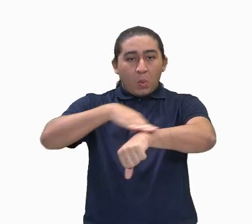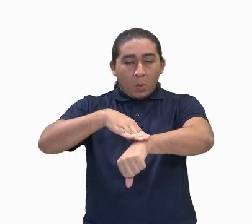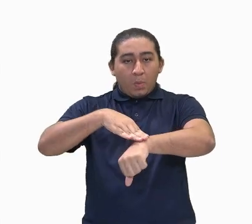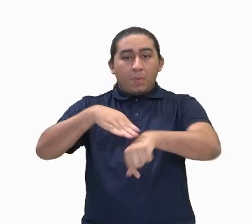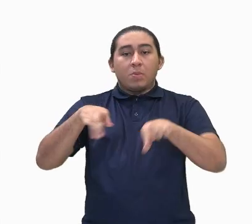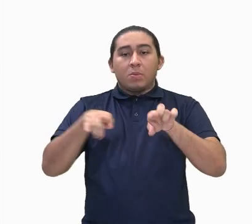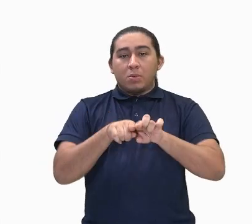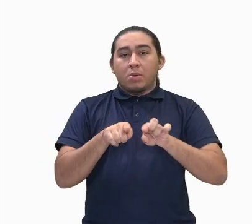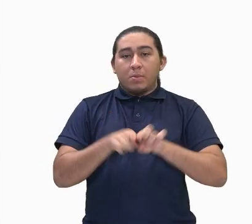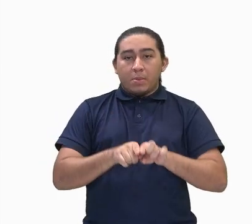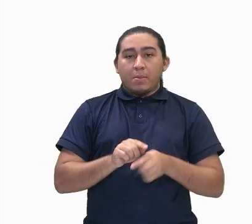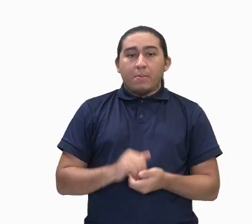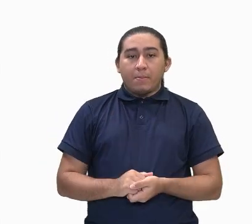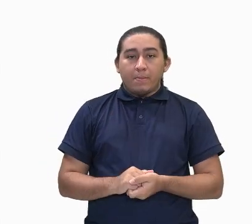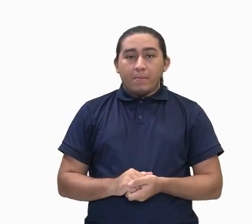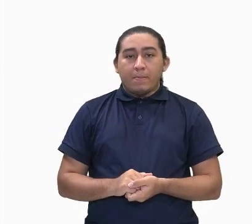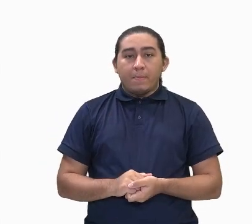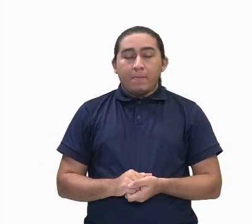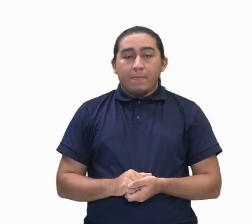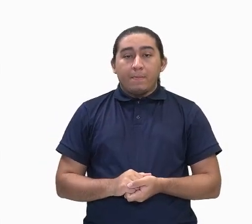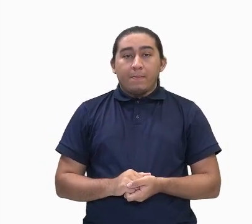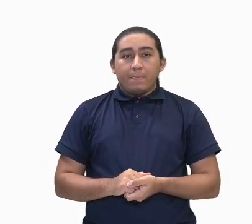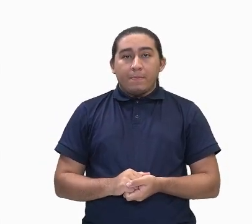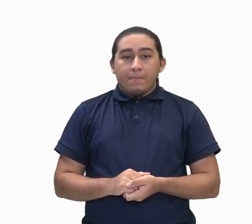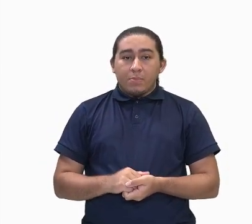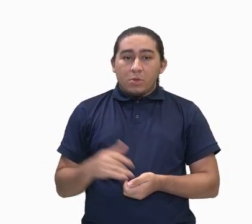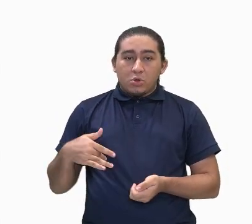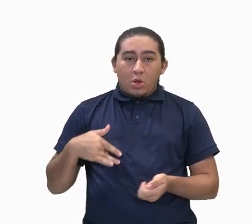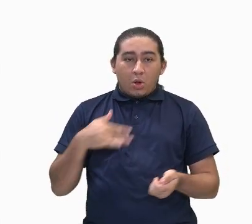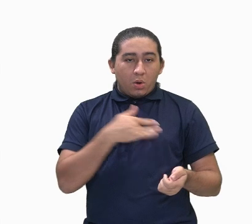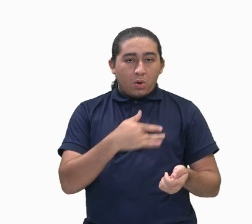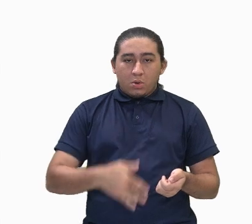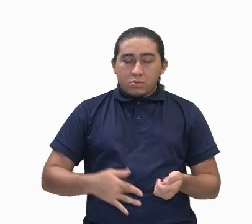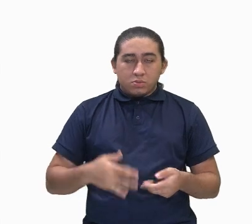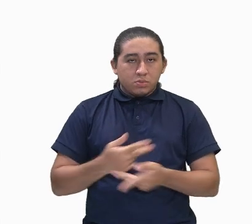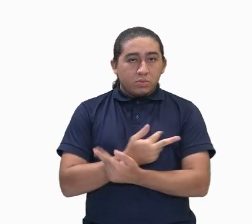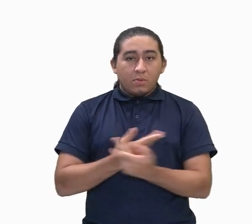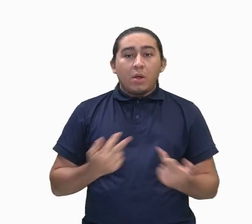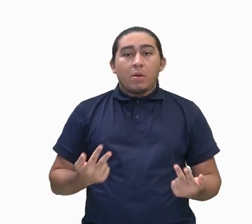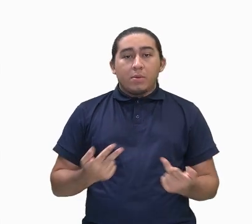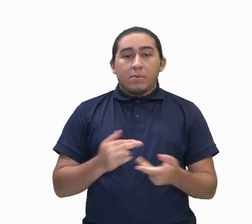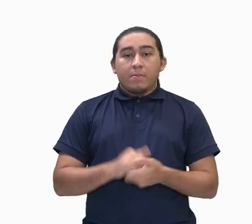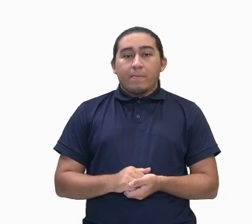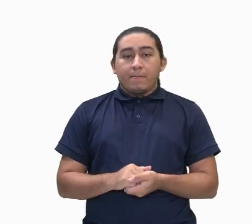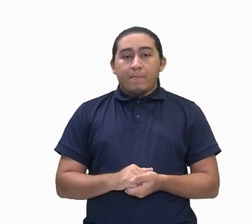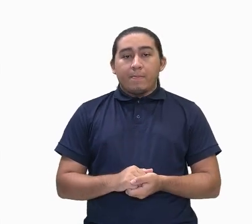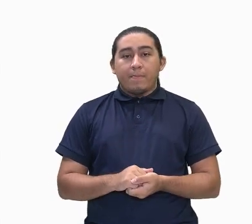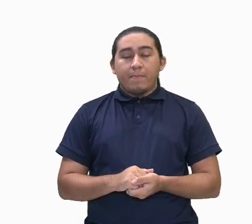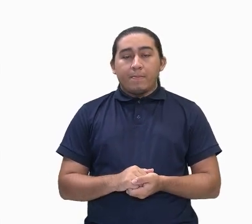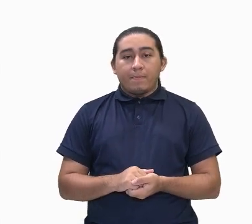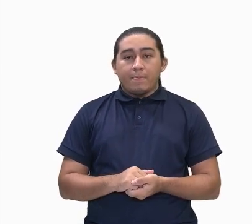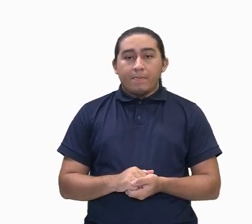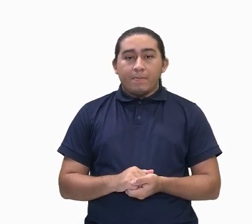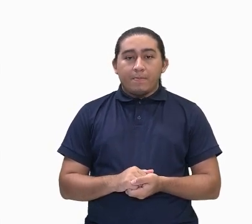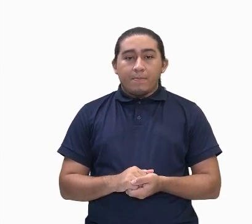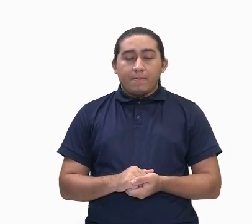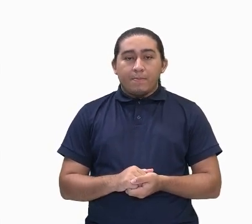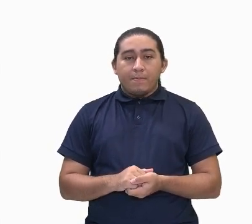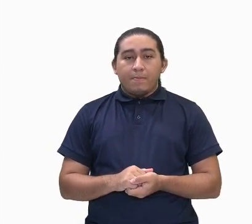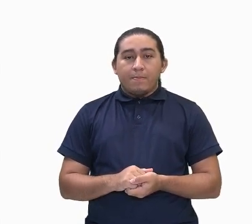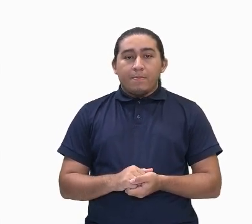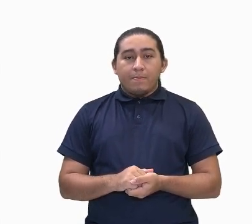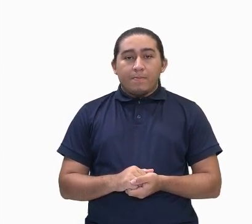superfície e as superfícies dos órgãos. Então a gente vai encontrar o tecido epitelial tanto revestindo o nosso corpo ali na nossa pele, quanto